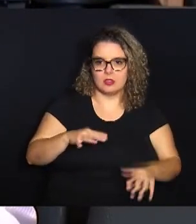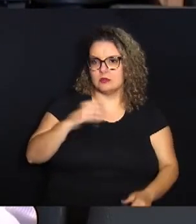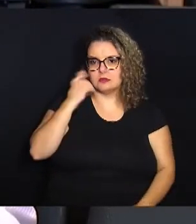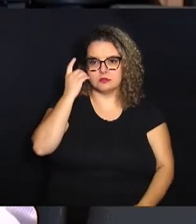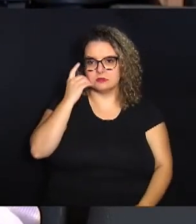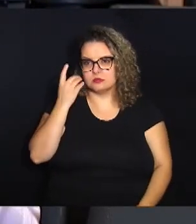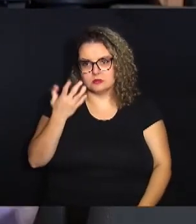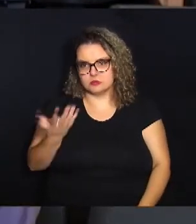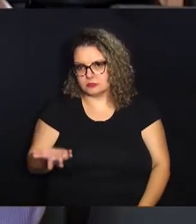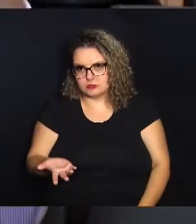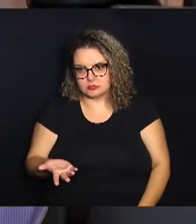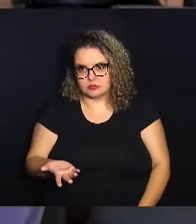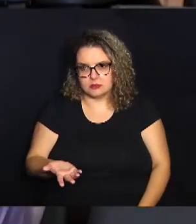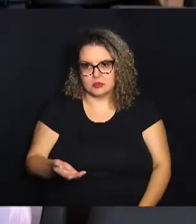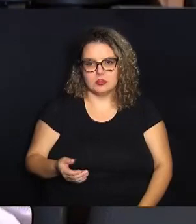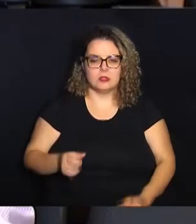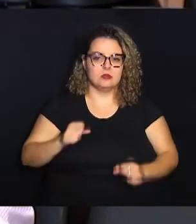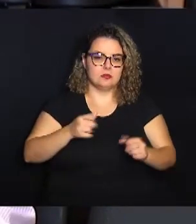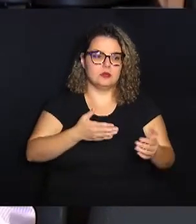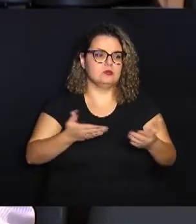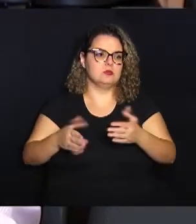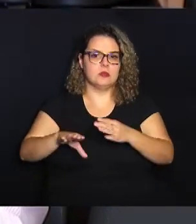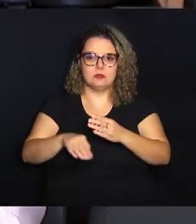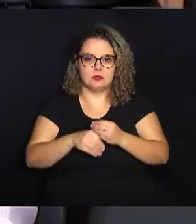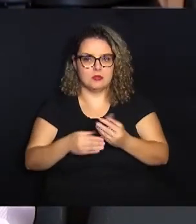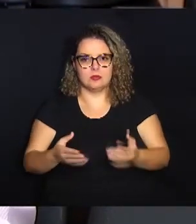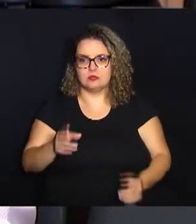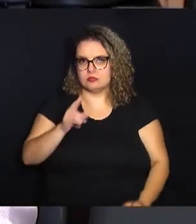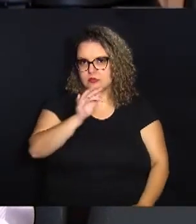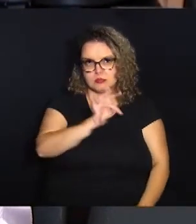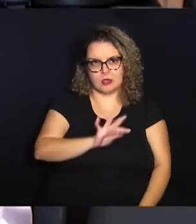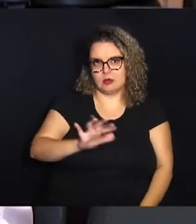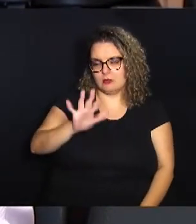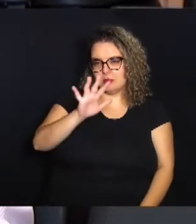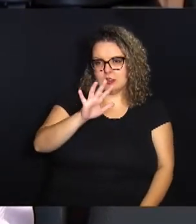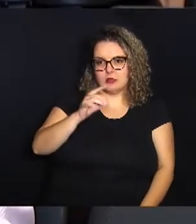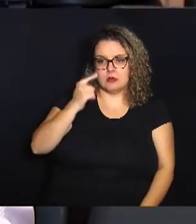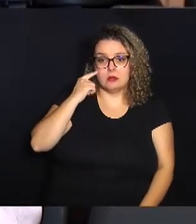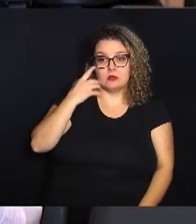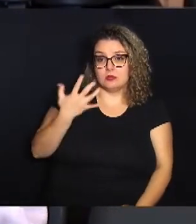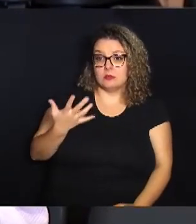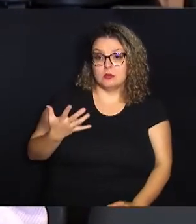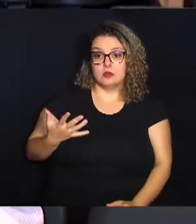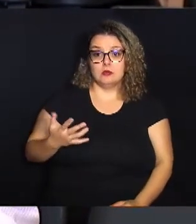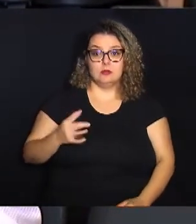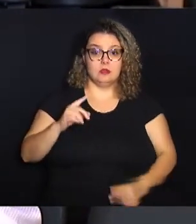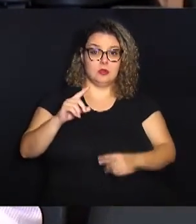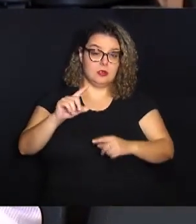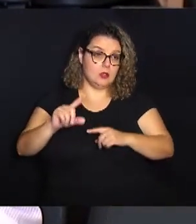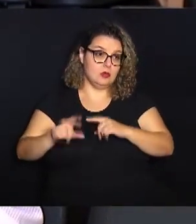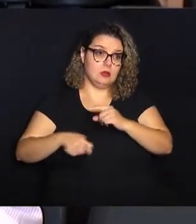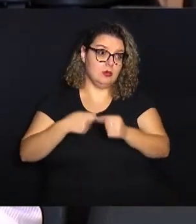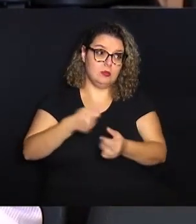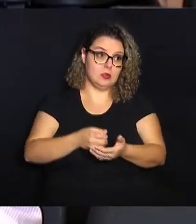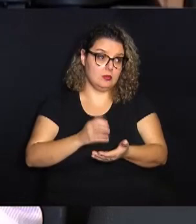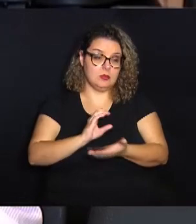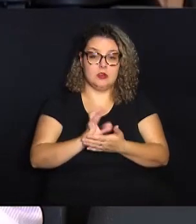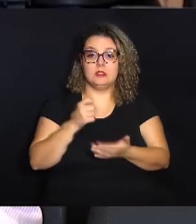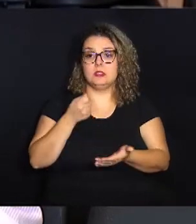deputado, enfim, que possa apresentar uma emenda da União ou pensarmos uma emenda impositiva da compra